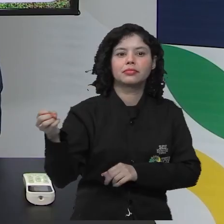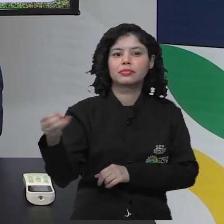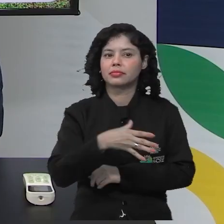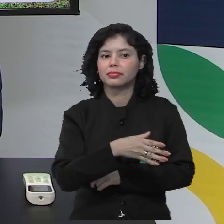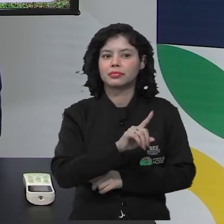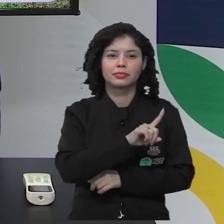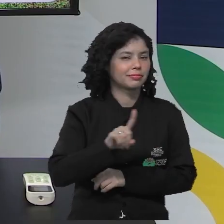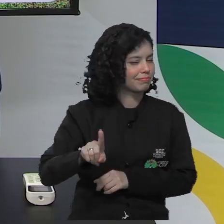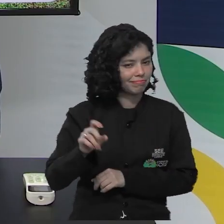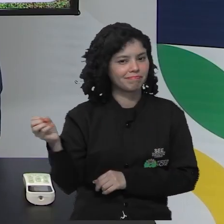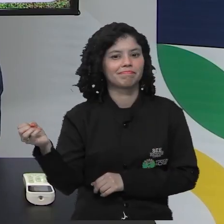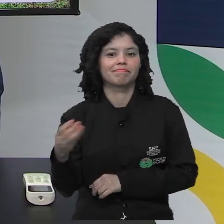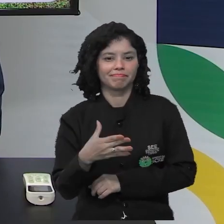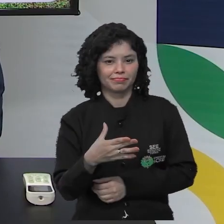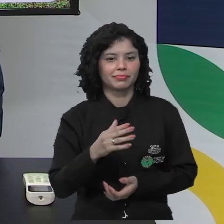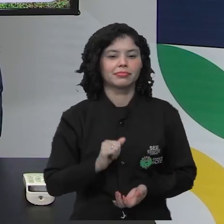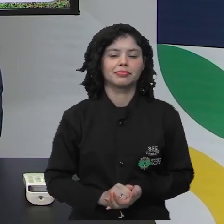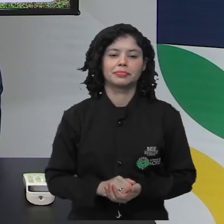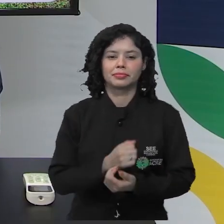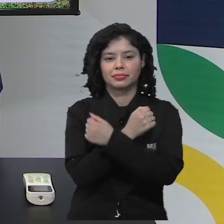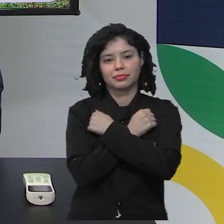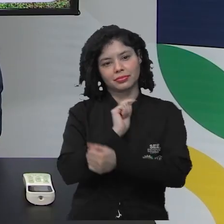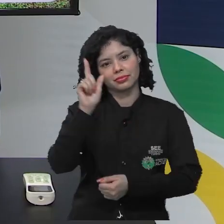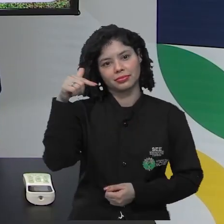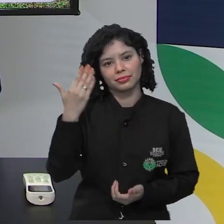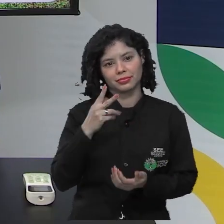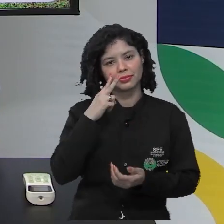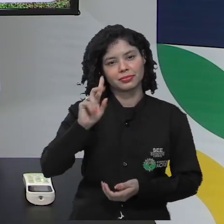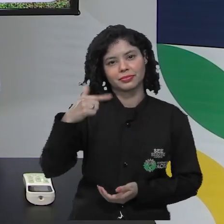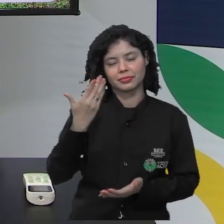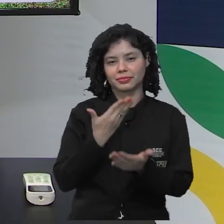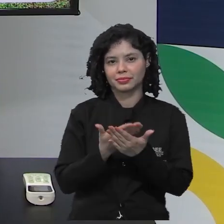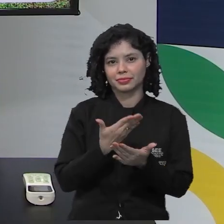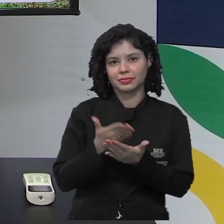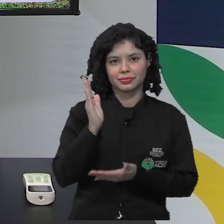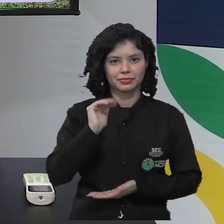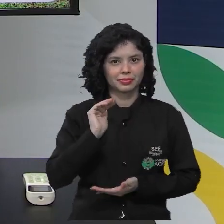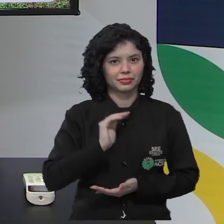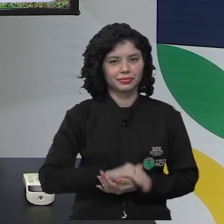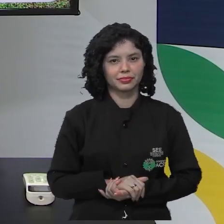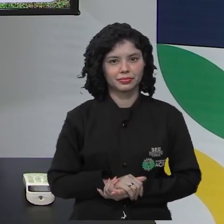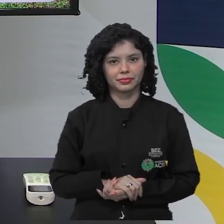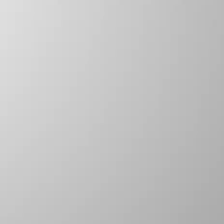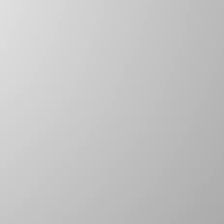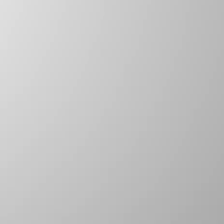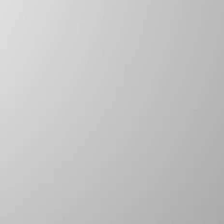renovável e não renovável. Um abraço e vejo vocês até a próxima aula.